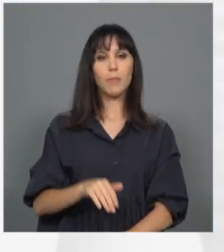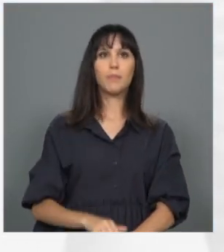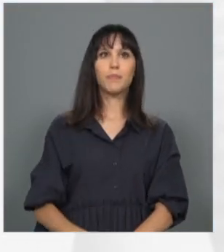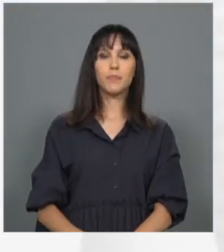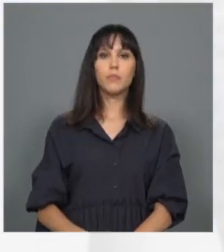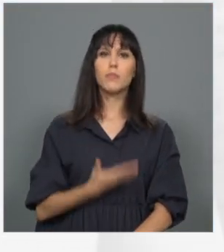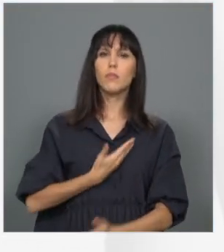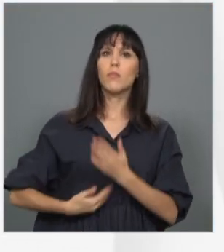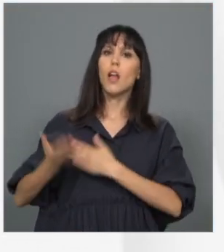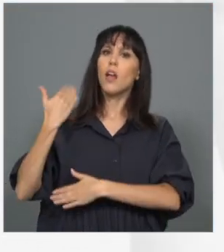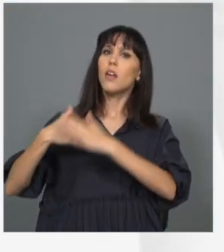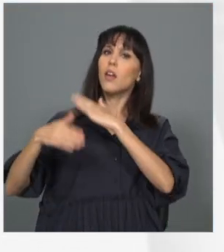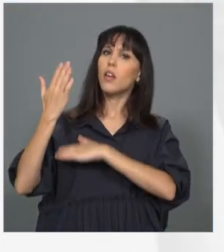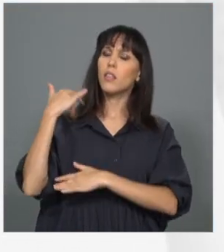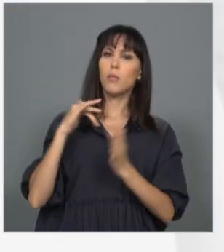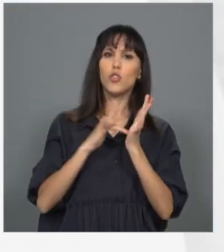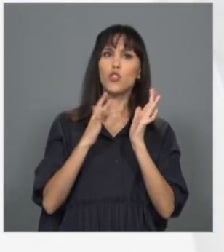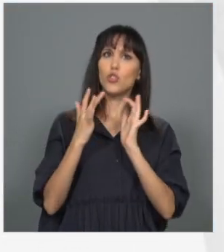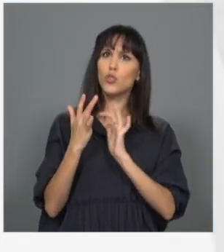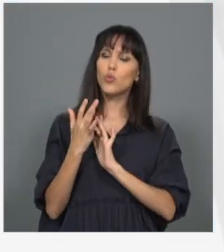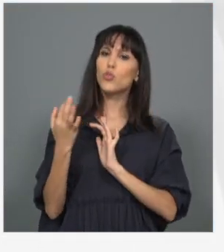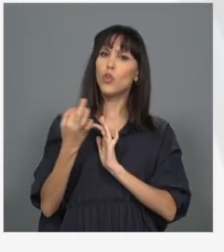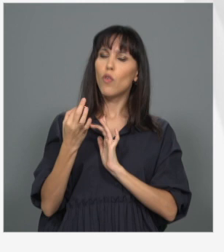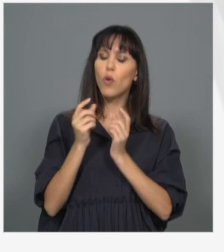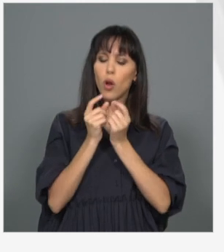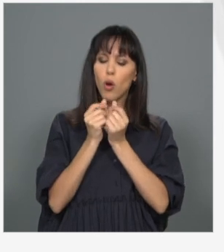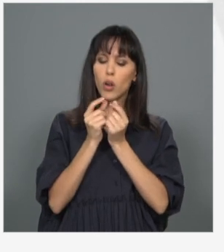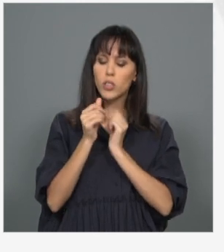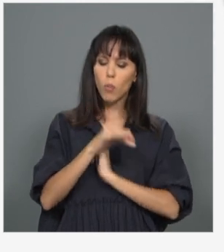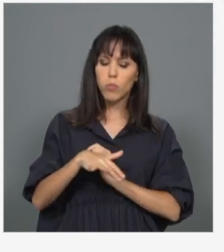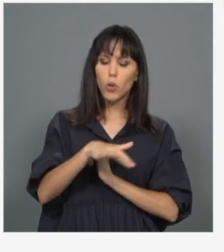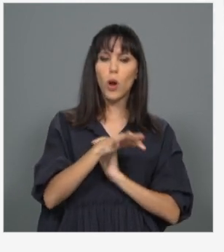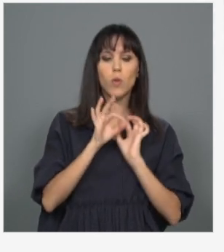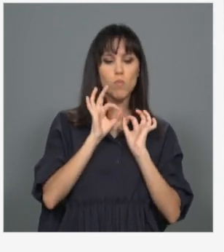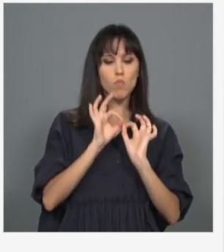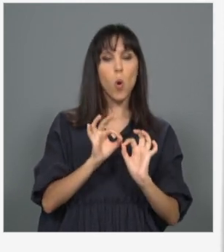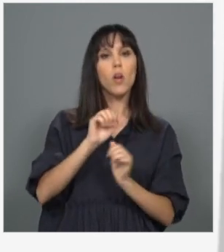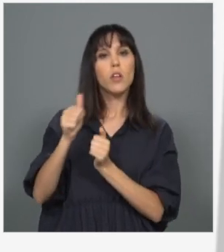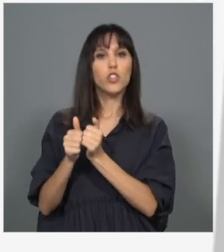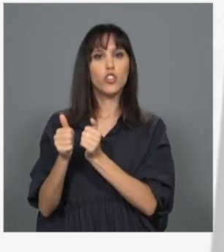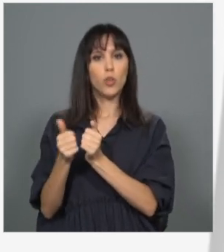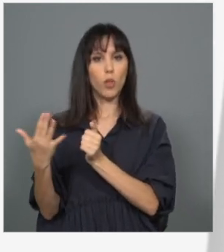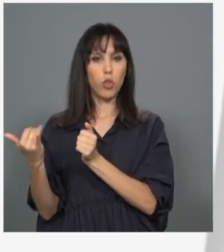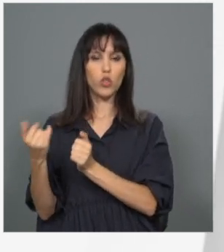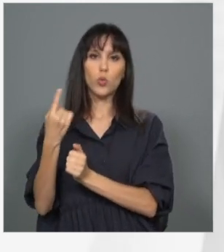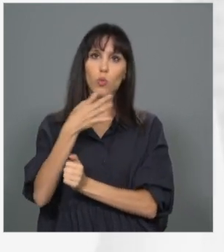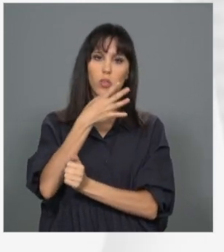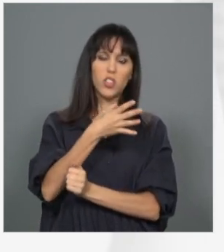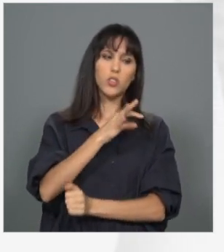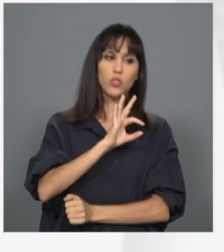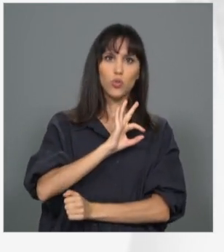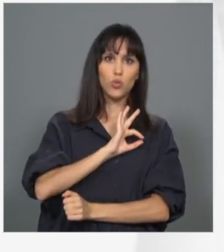Naquele tempo estava Jesus em oração em certo lugar. Ao terminar, disse-lhe um dos discípulos: Senhor, ensina-nos a